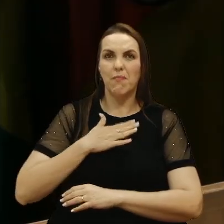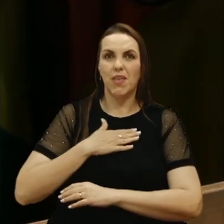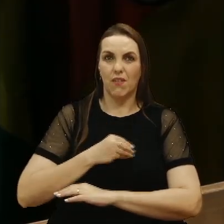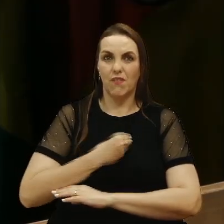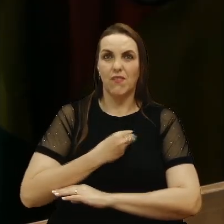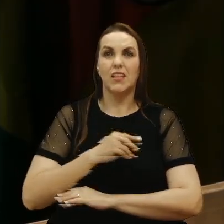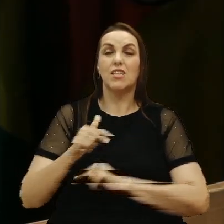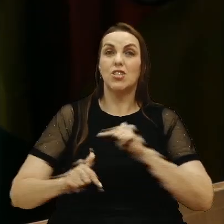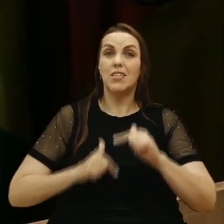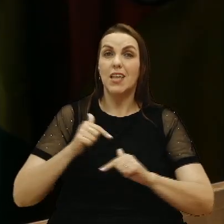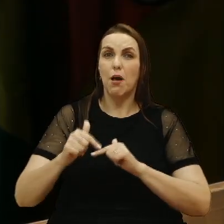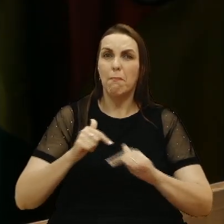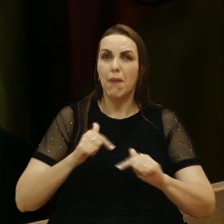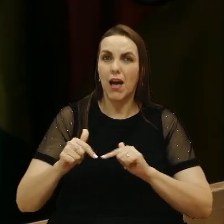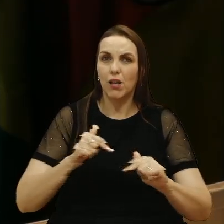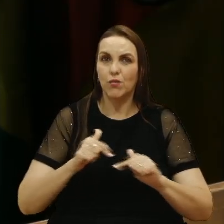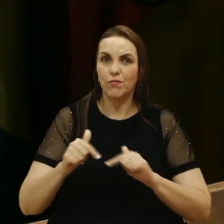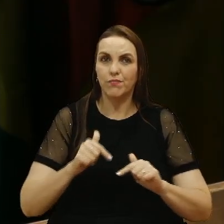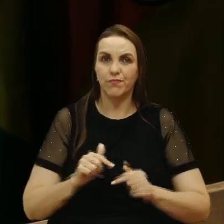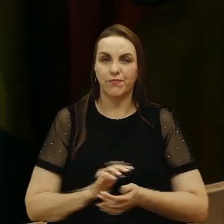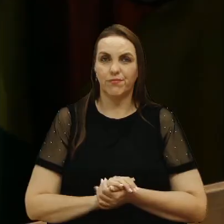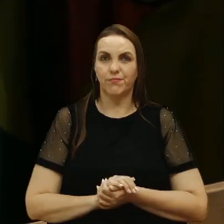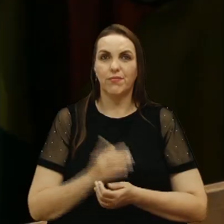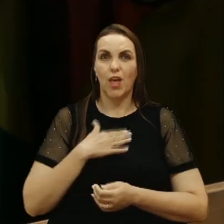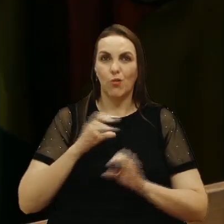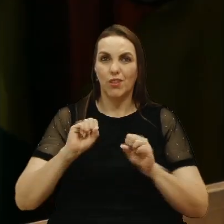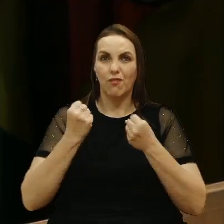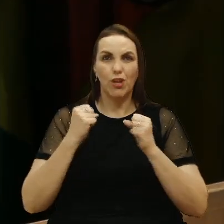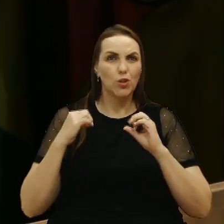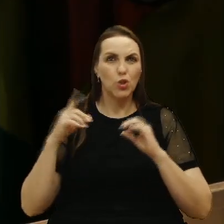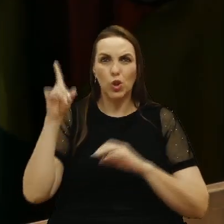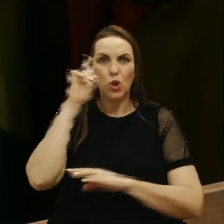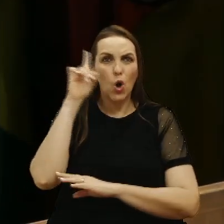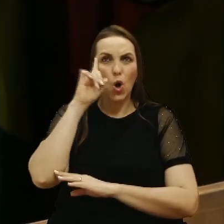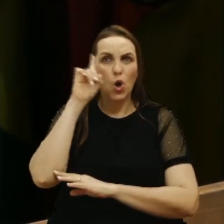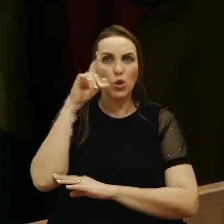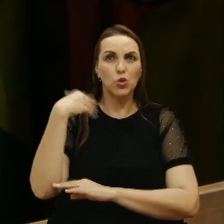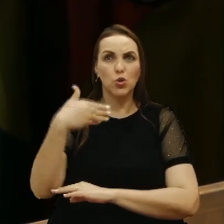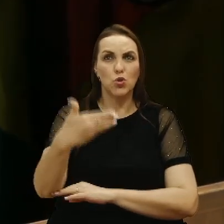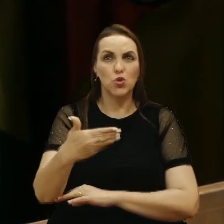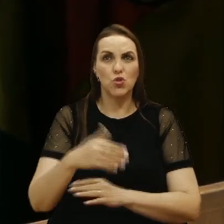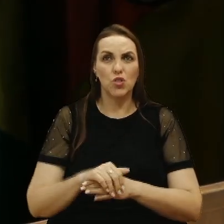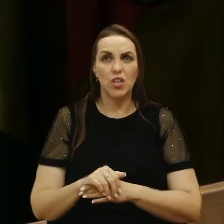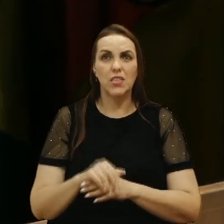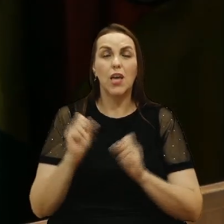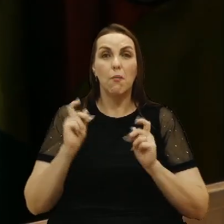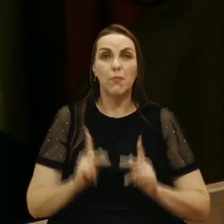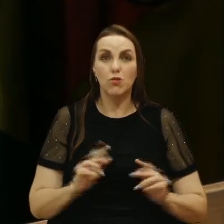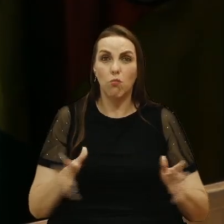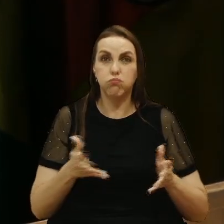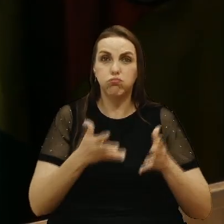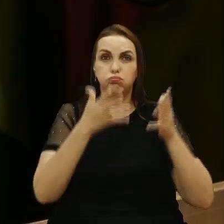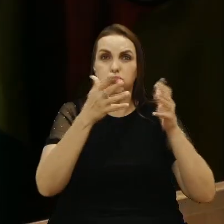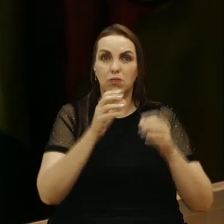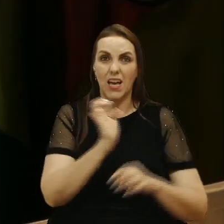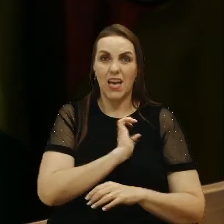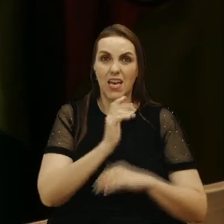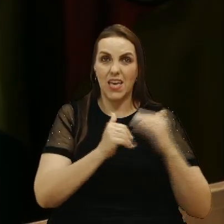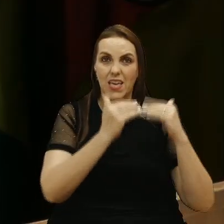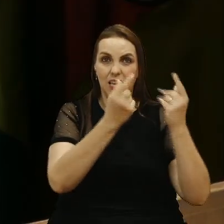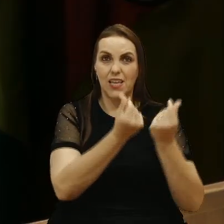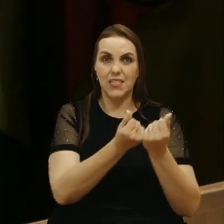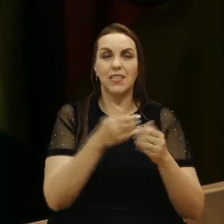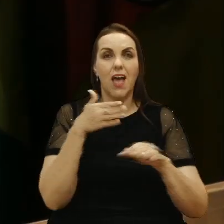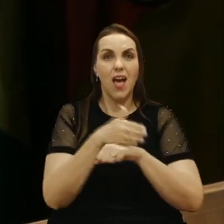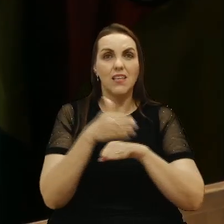de quem trabalha. E defendo todos os dias uma parte, vereador, uma parte. Tem acesso a esse trabalho. De imediato,